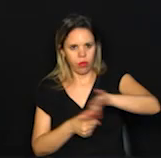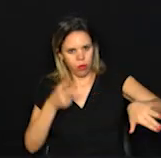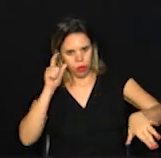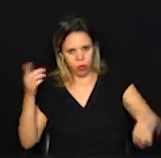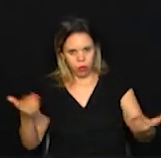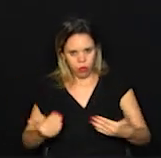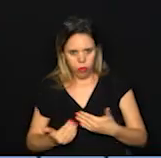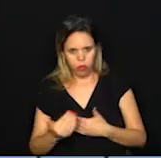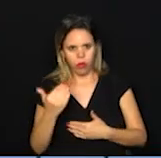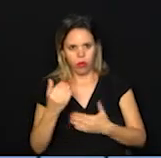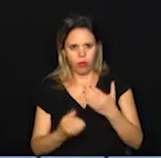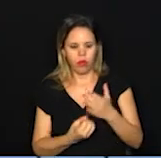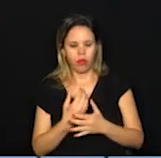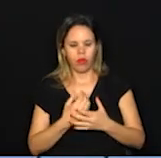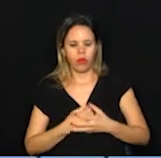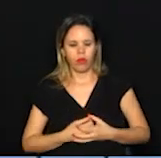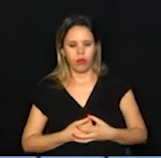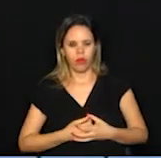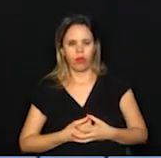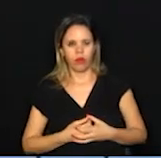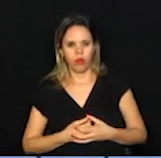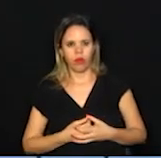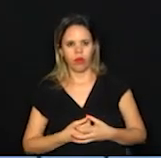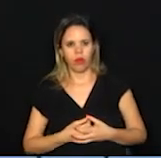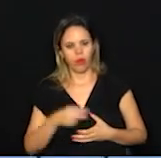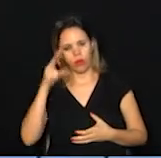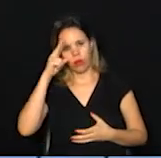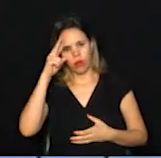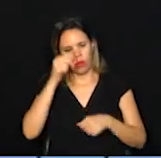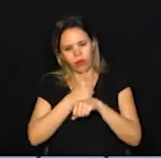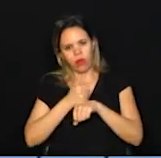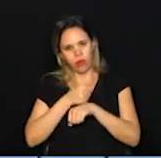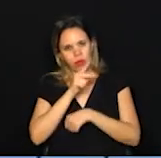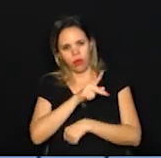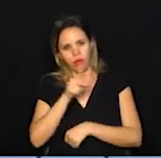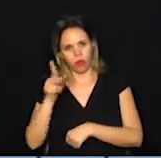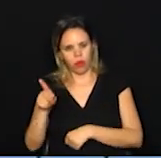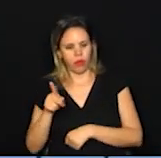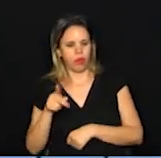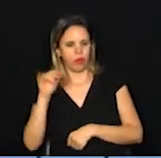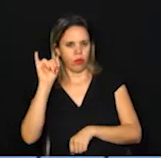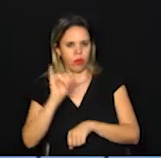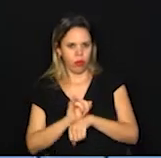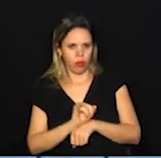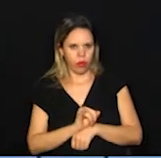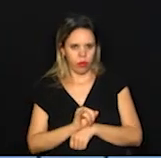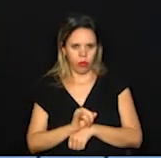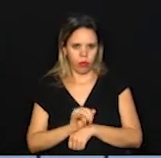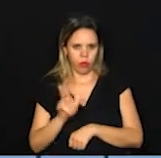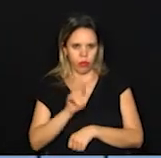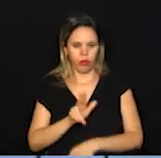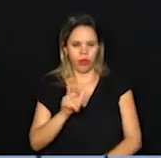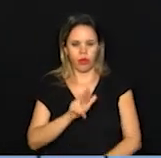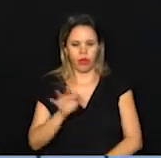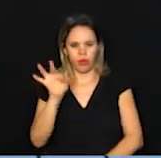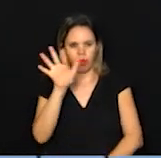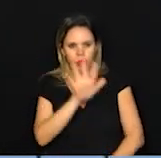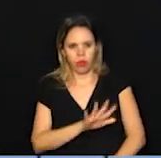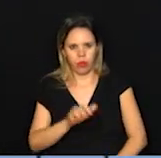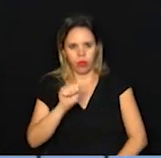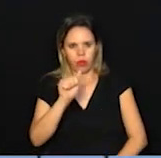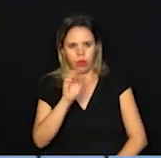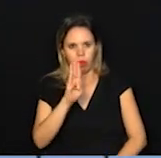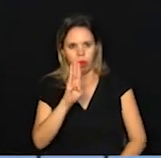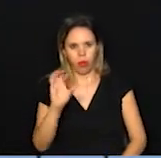também sobre os golpes de hoje. O historiador e professor de Relações Internacionais da Universidade Federal do